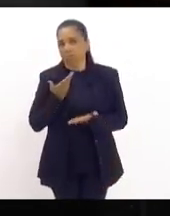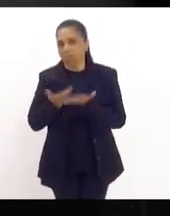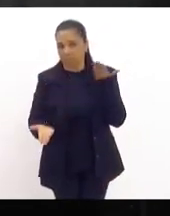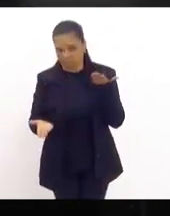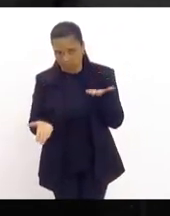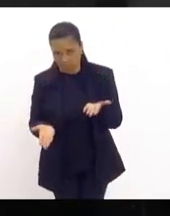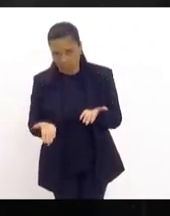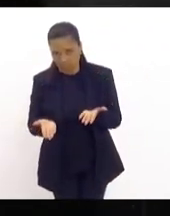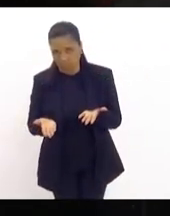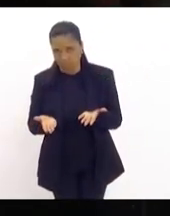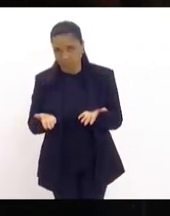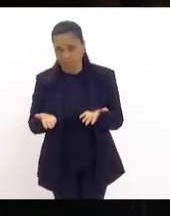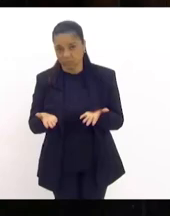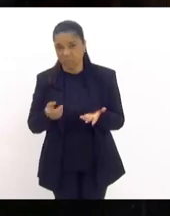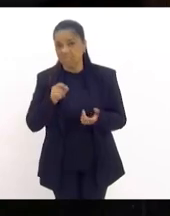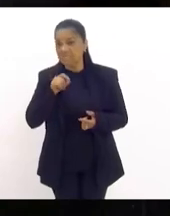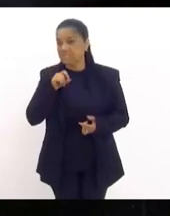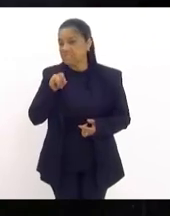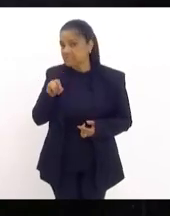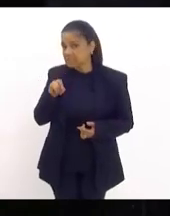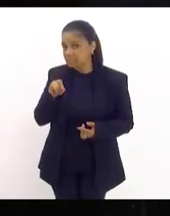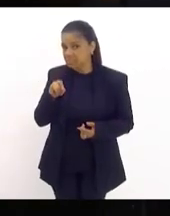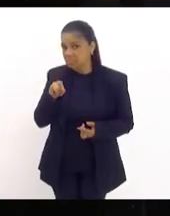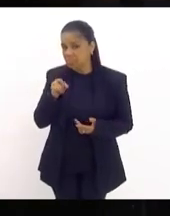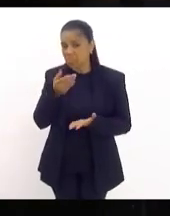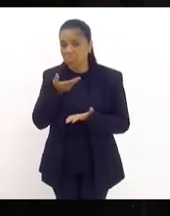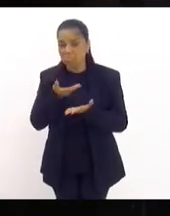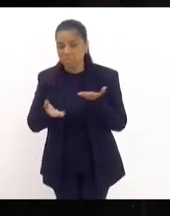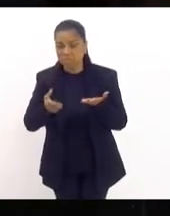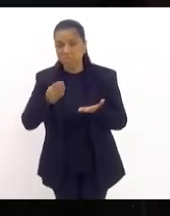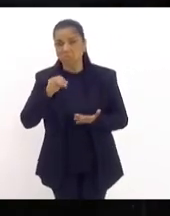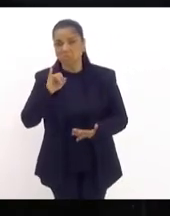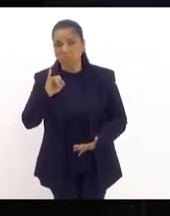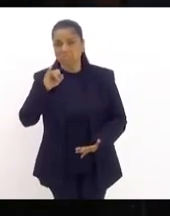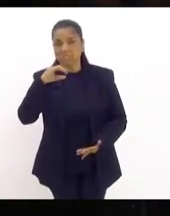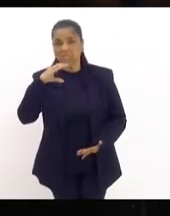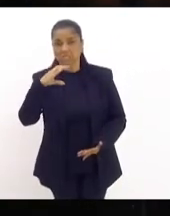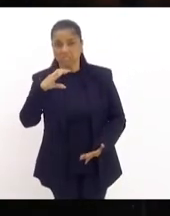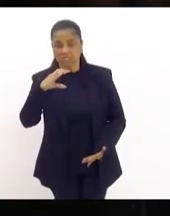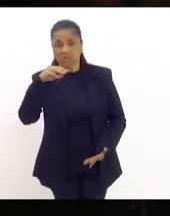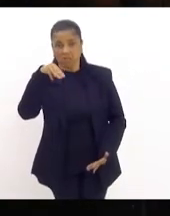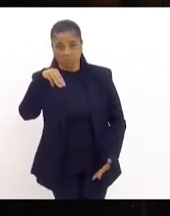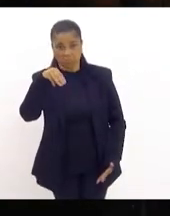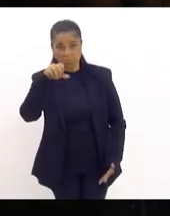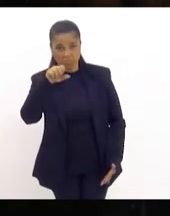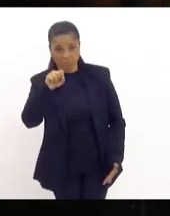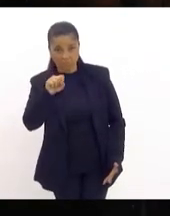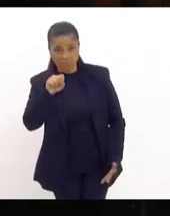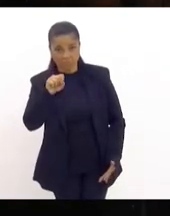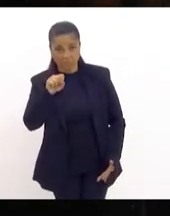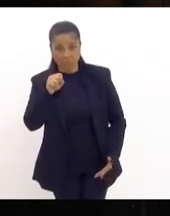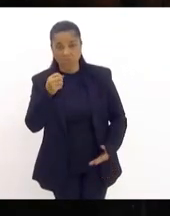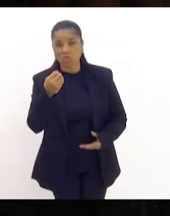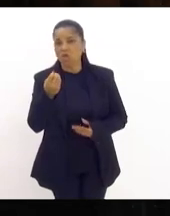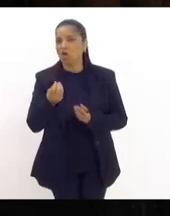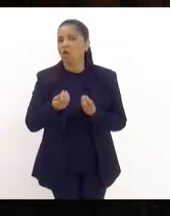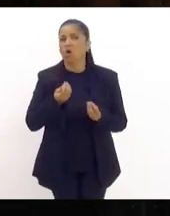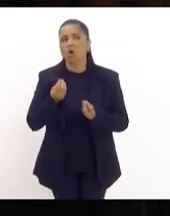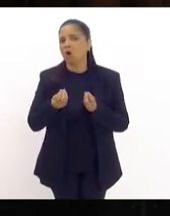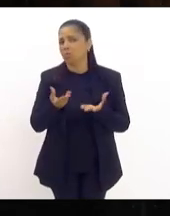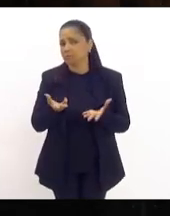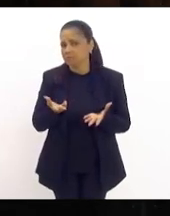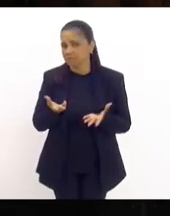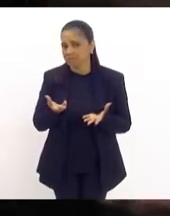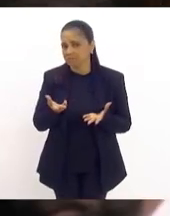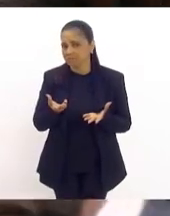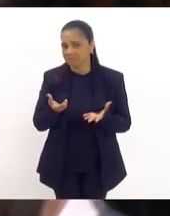se nós estamos perdendo ICMS, não há que se dá espaço a